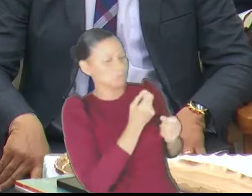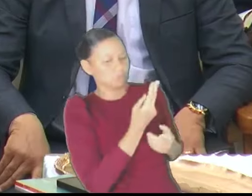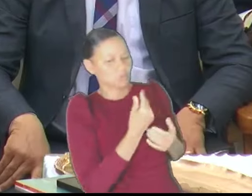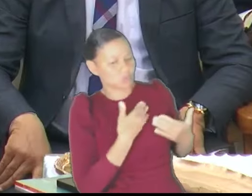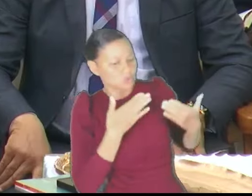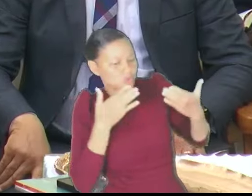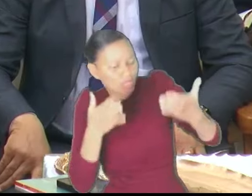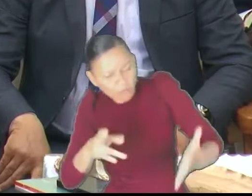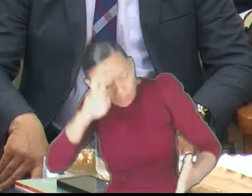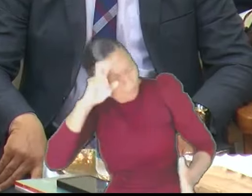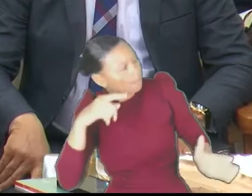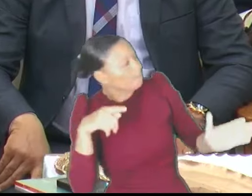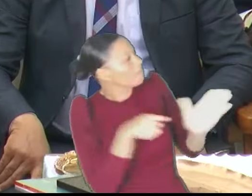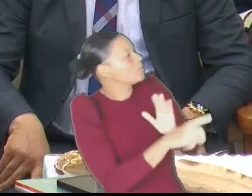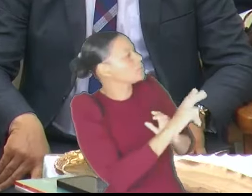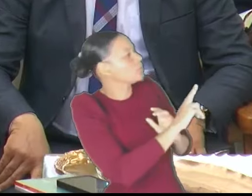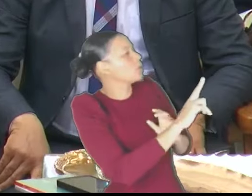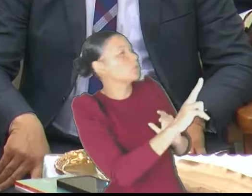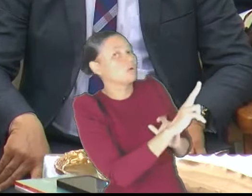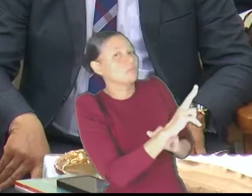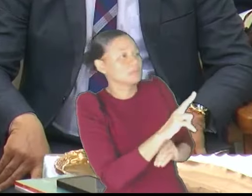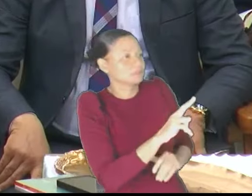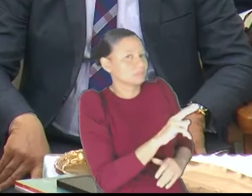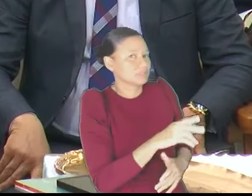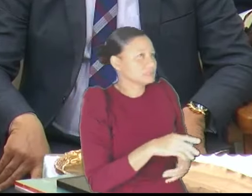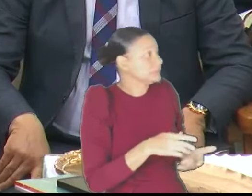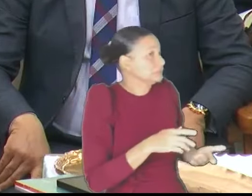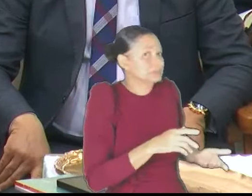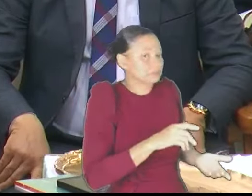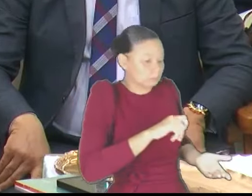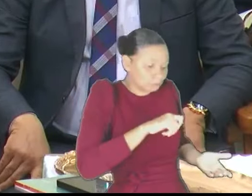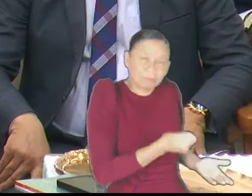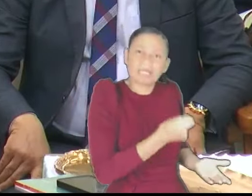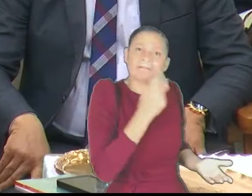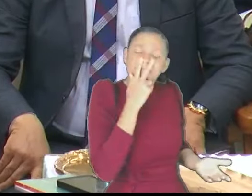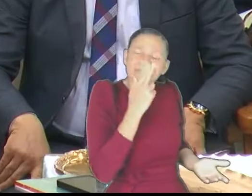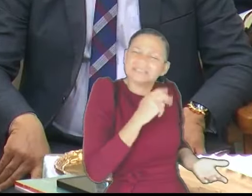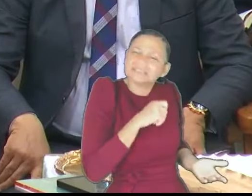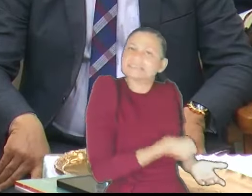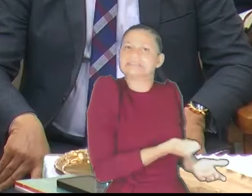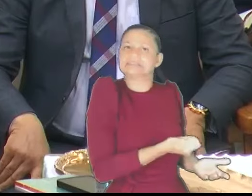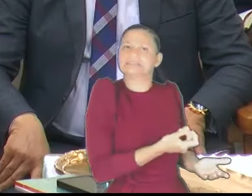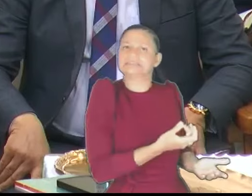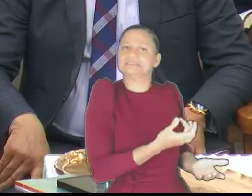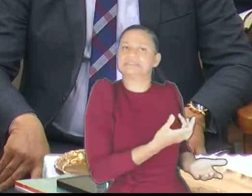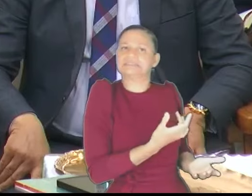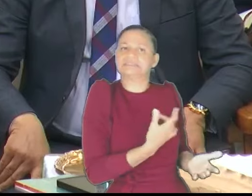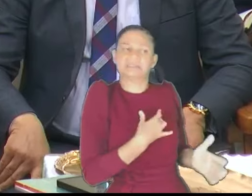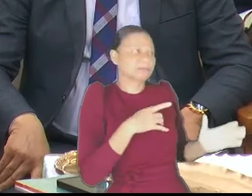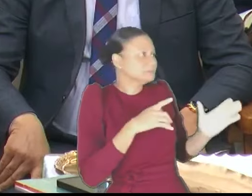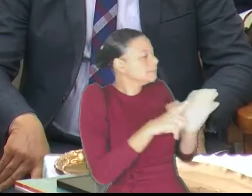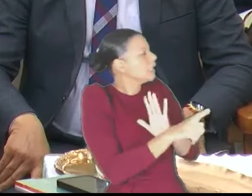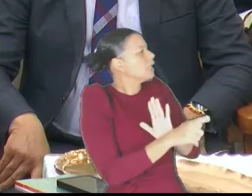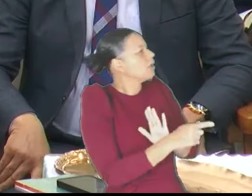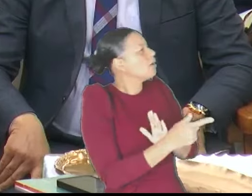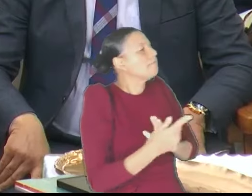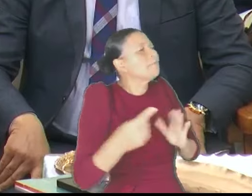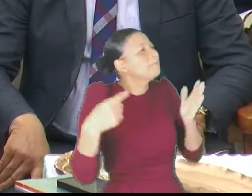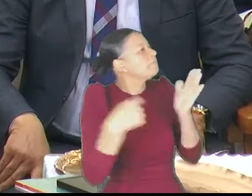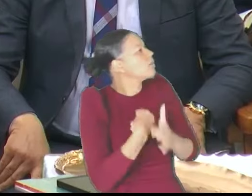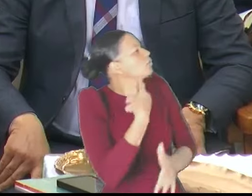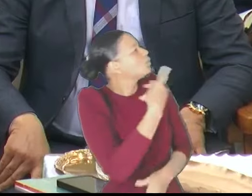teu nome, aí ele apertou Deus, irmão. Aquela pergunta de Moisés foi uma pergunta de aperto. Quando ele perguntar o